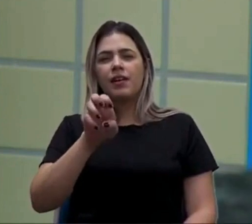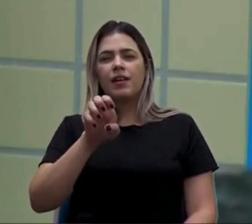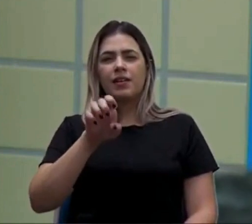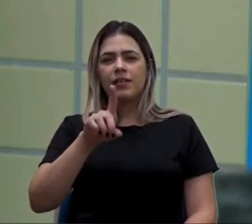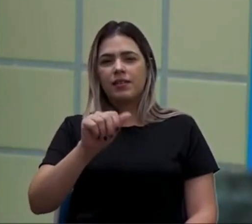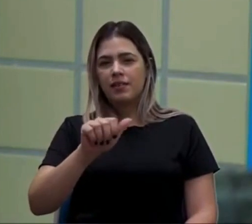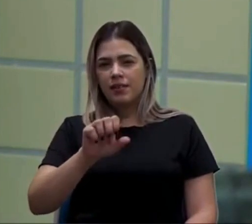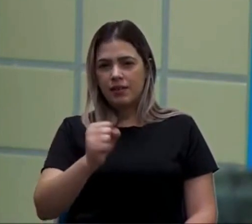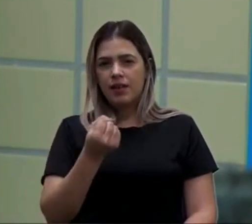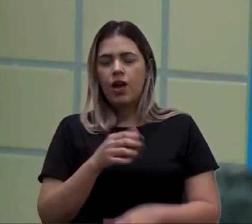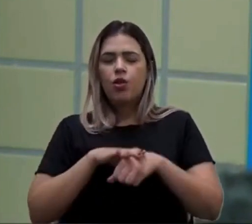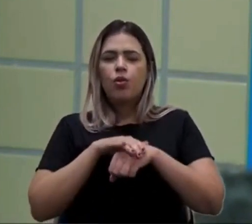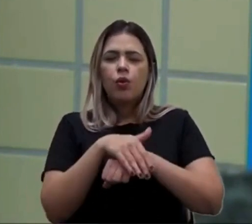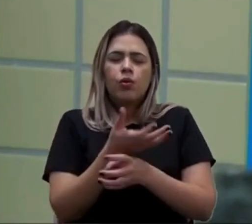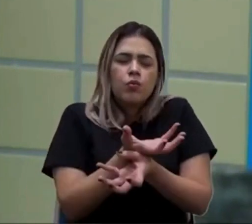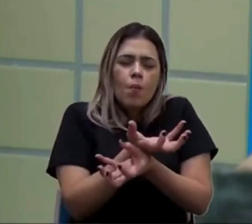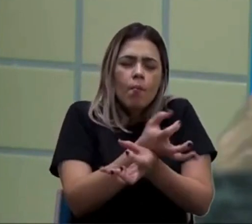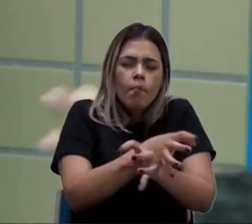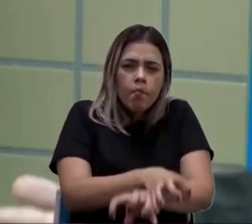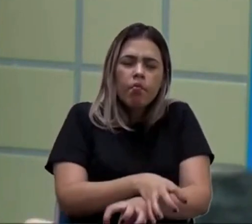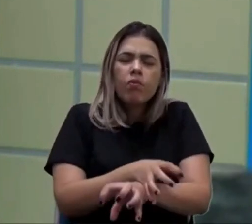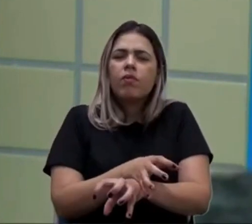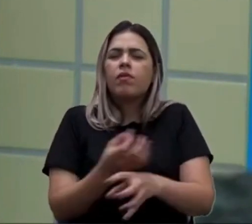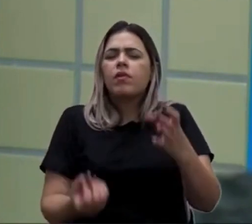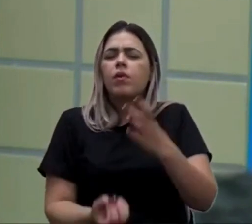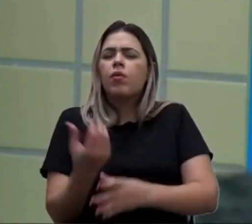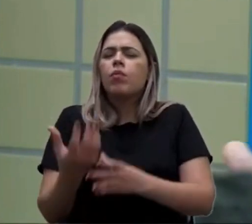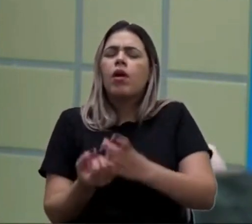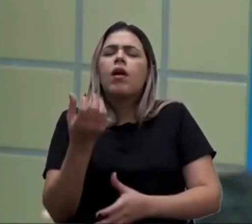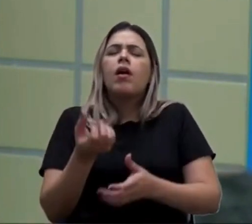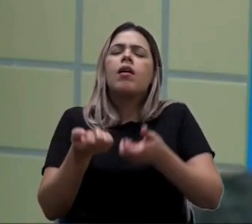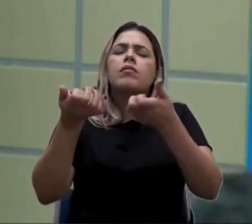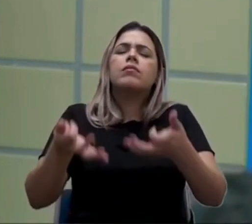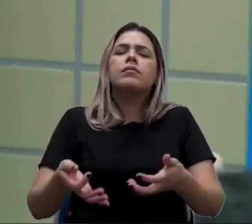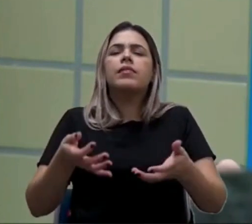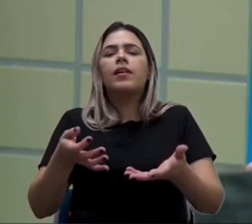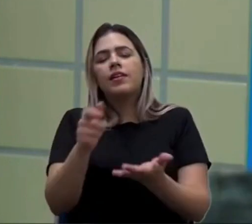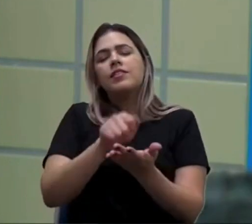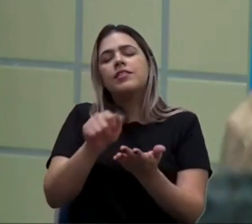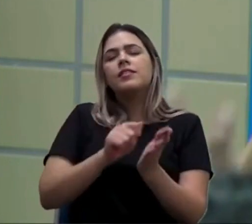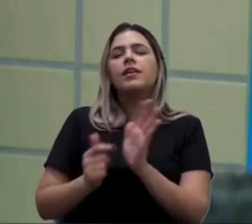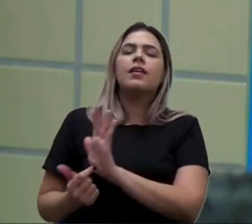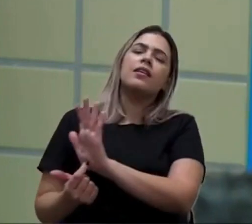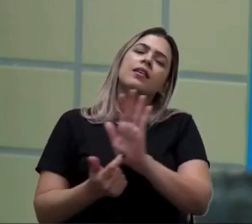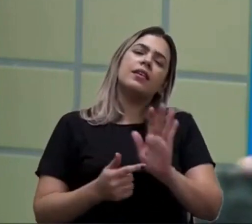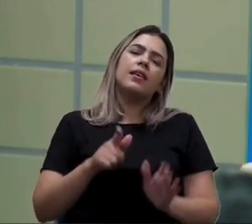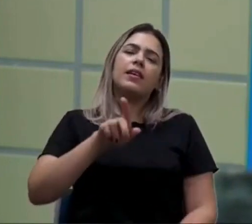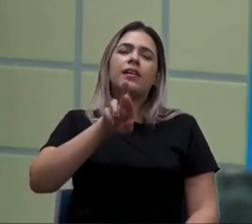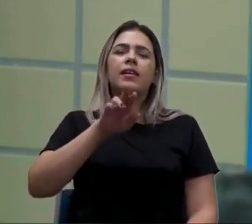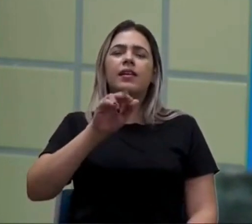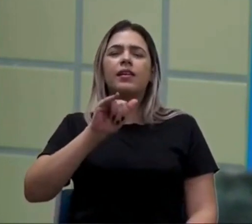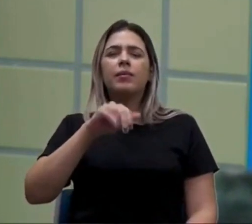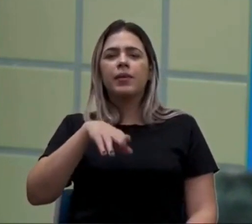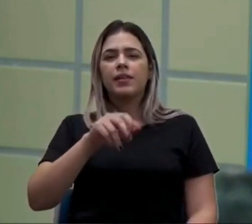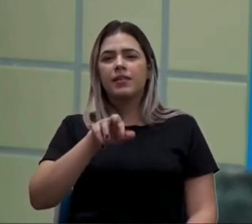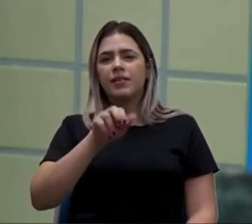é tão Noite do Sertão e Toda obra de contos de Guimarães depois nós temos um livro que